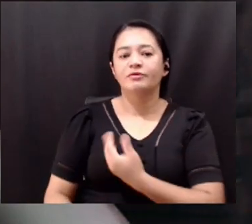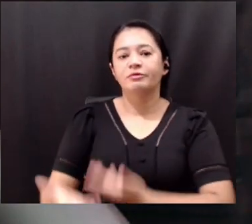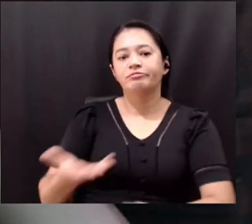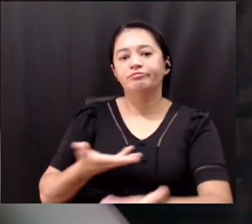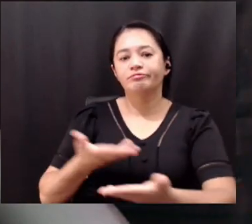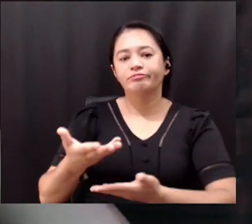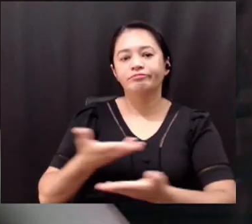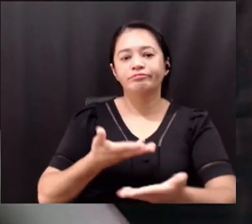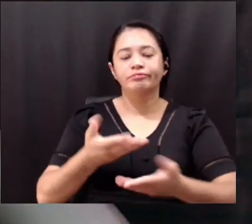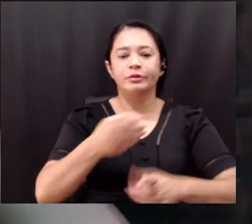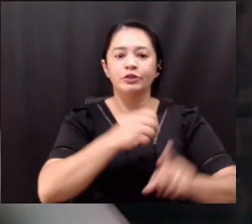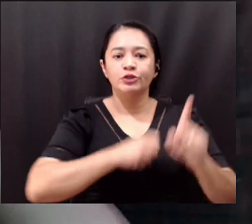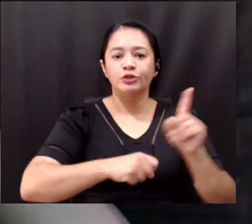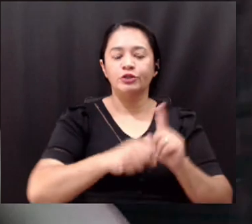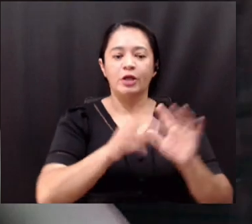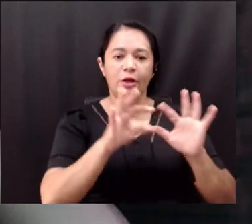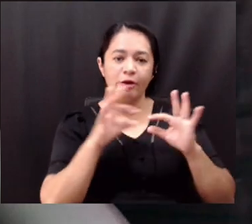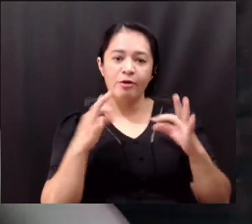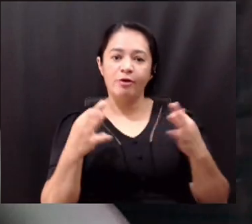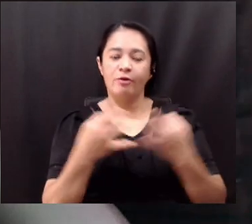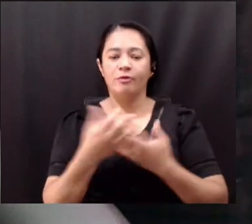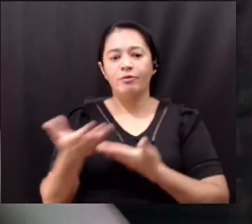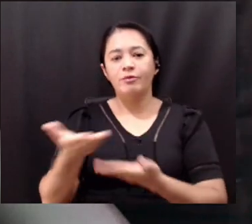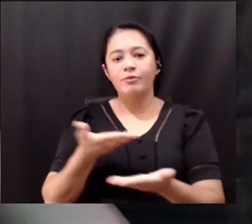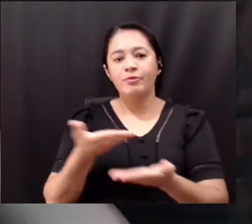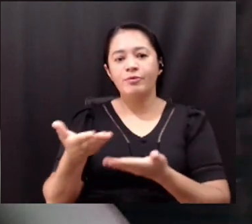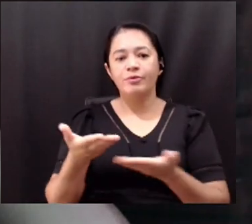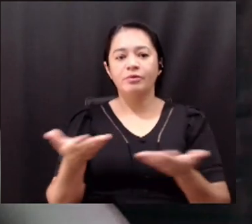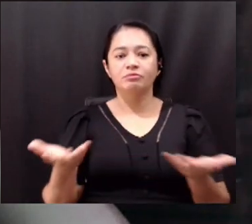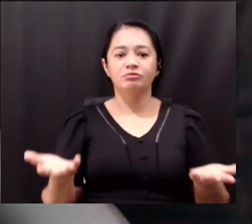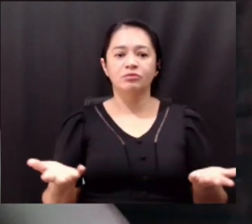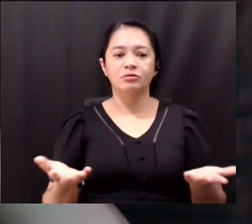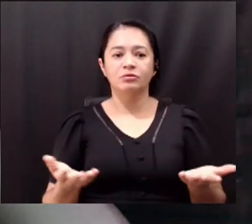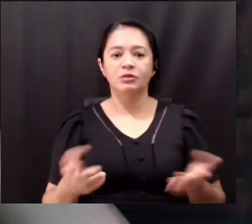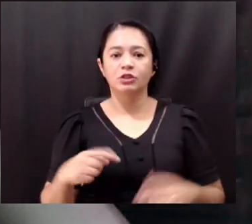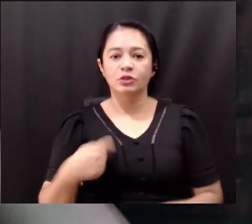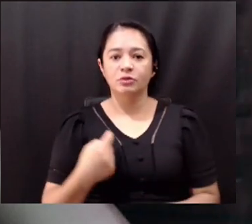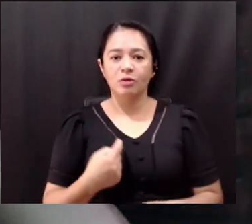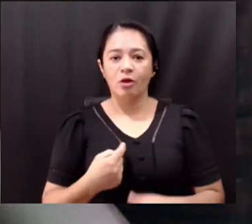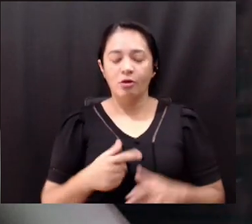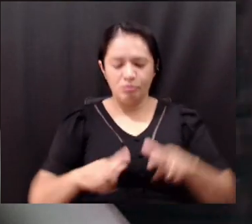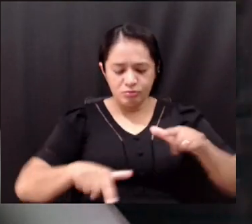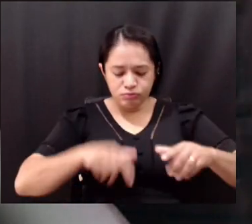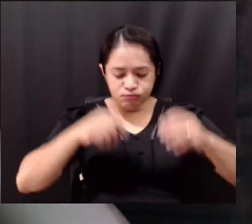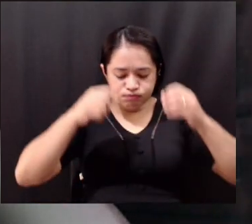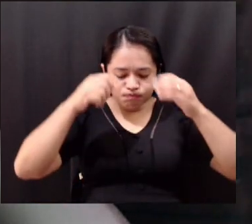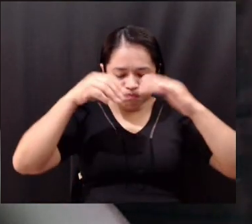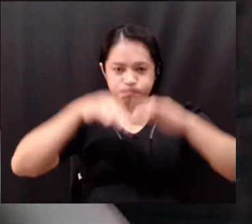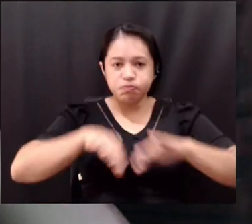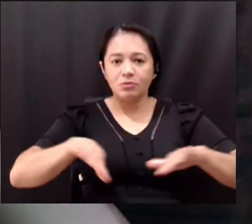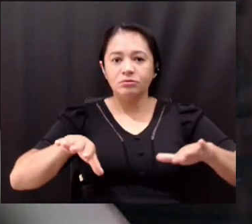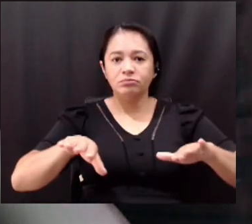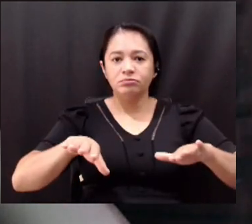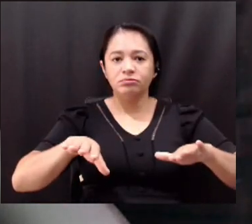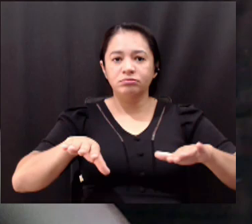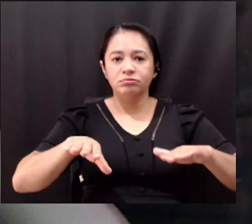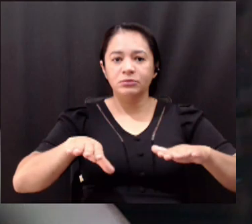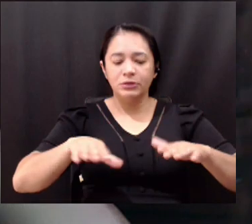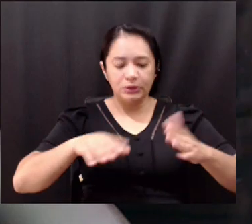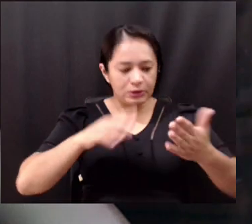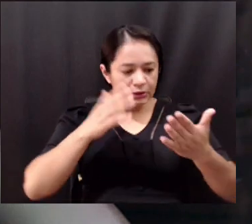interação familiar e praticamente estamos mergulhados no trabalho. Então, isso é muito adoecedor, né? Além